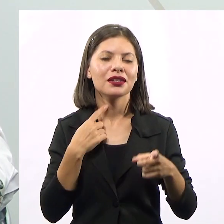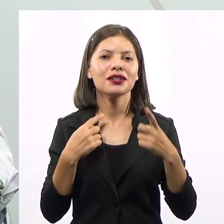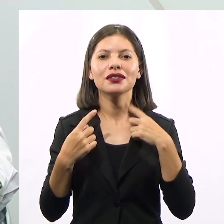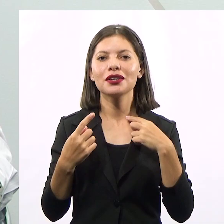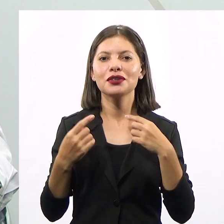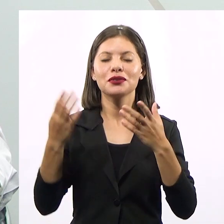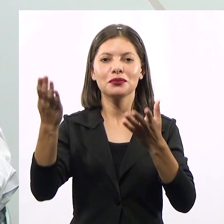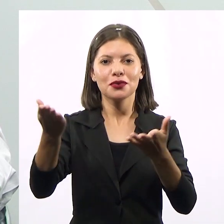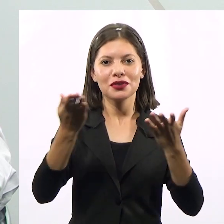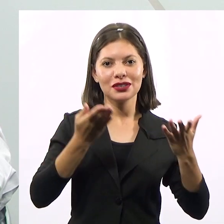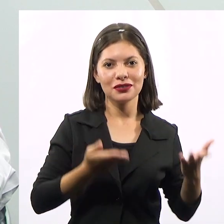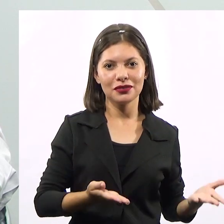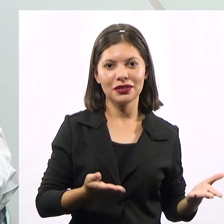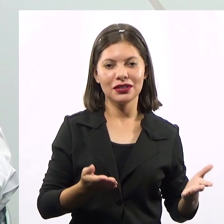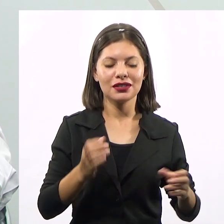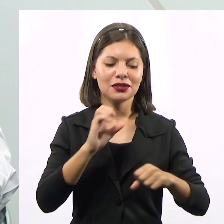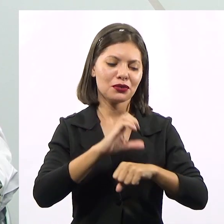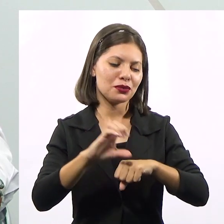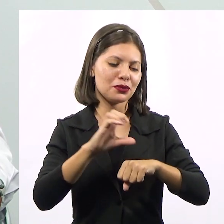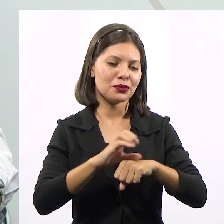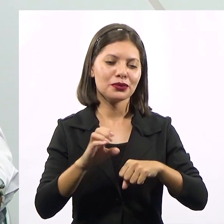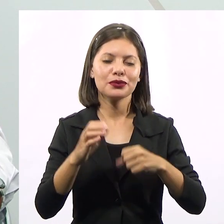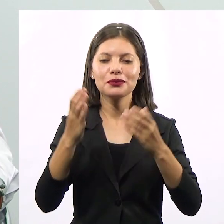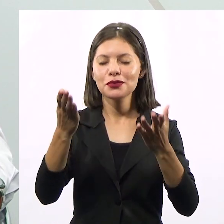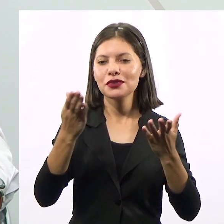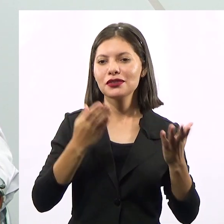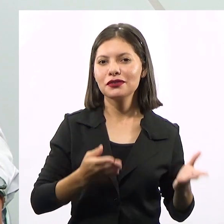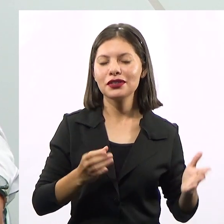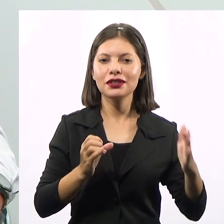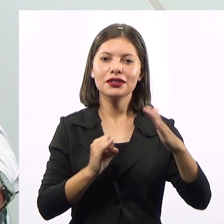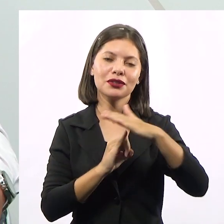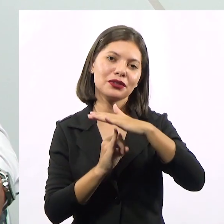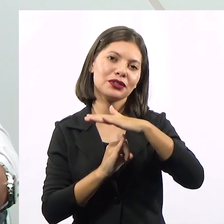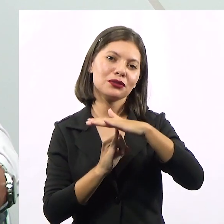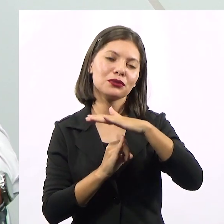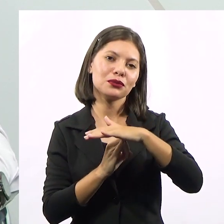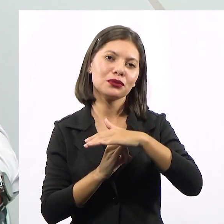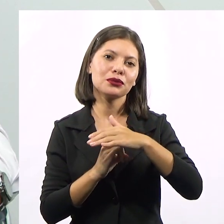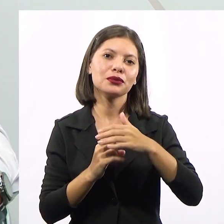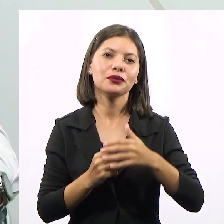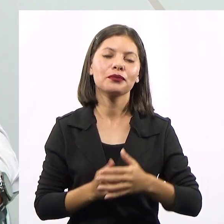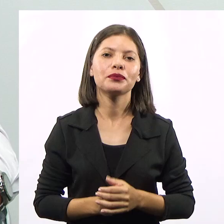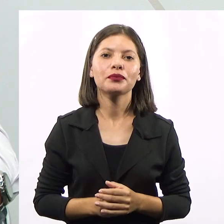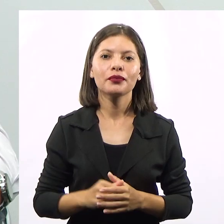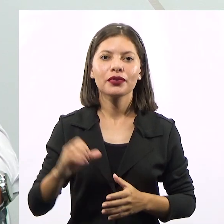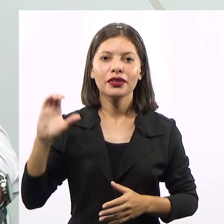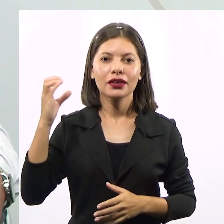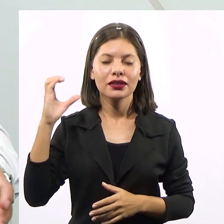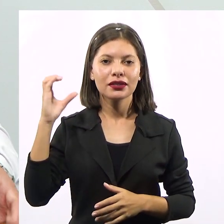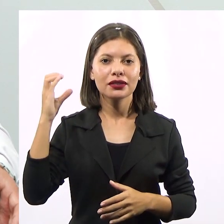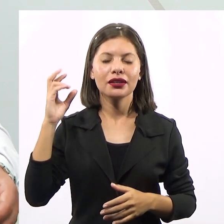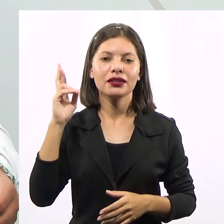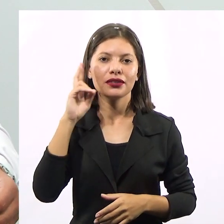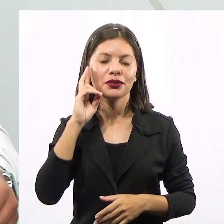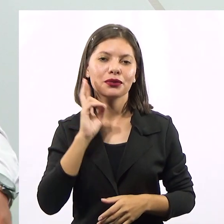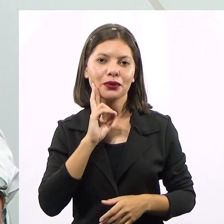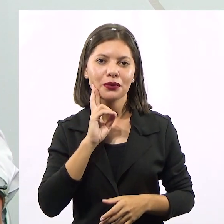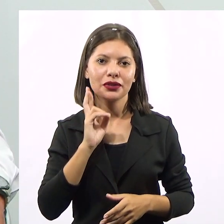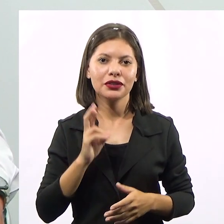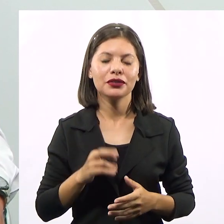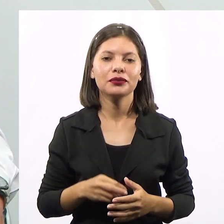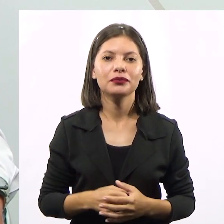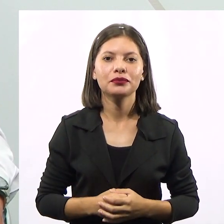Igualmente, também desejo boas-vindas ao nosso curso, boas-vindas ao Instituto Federal de Educação, Ciência e Tecnologia